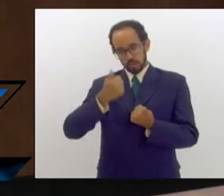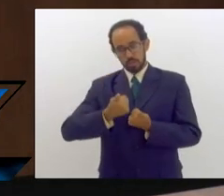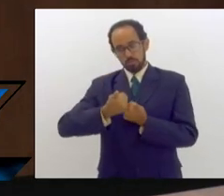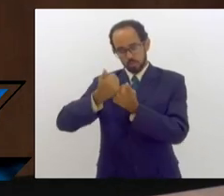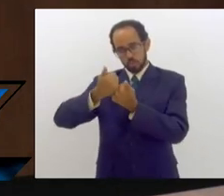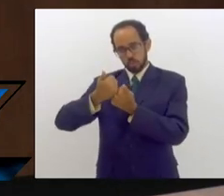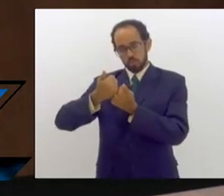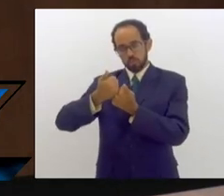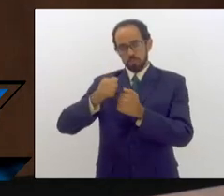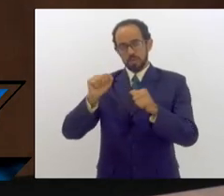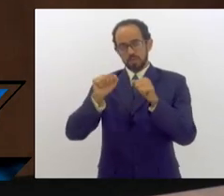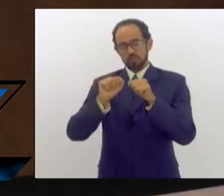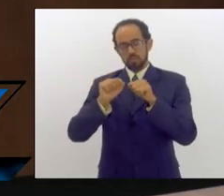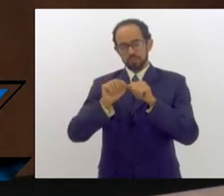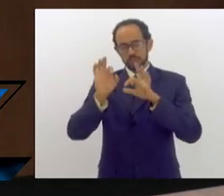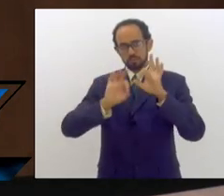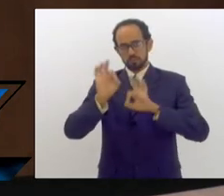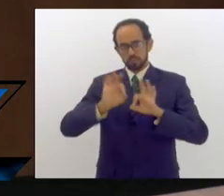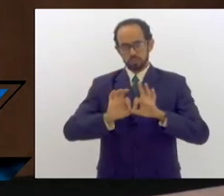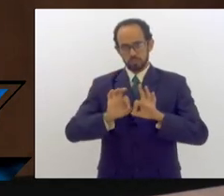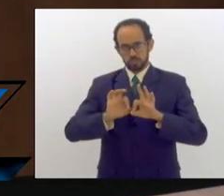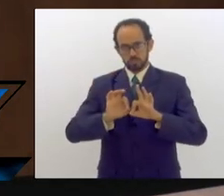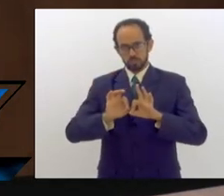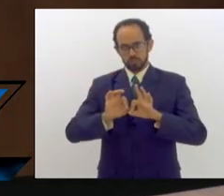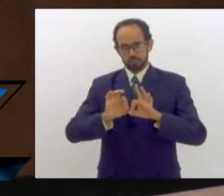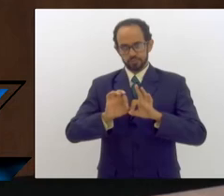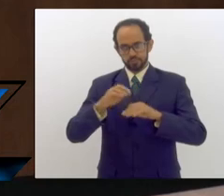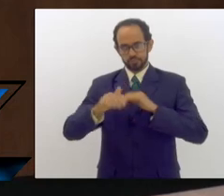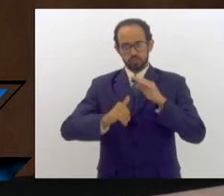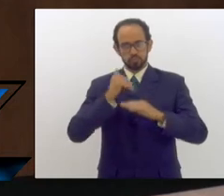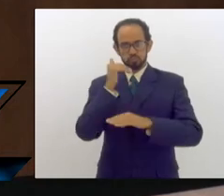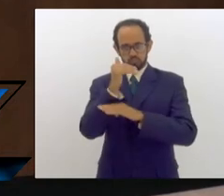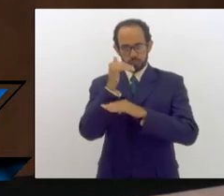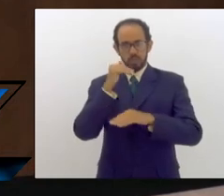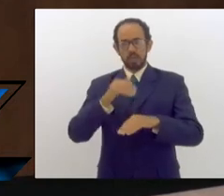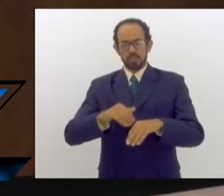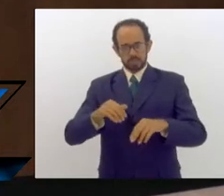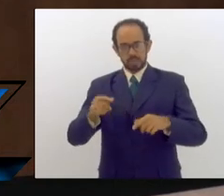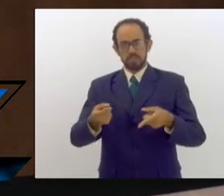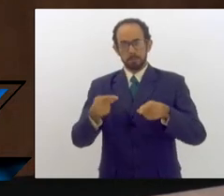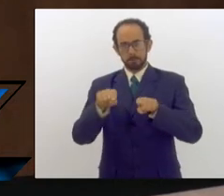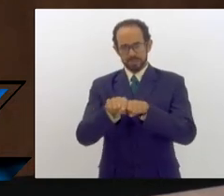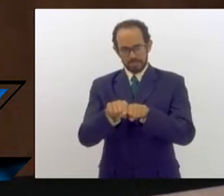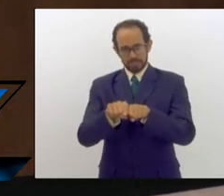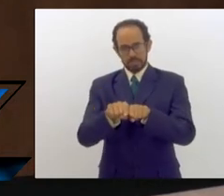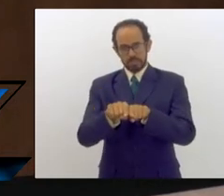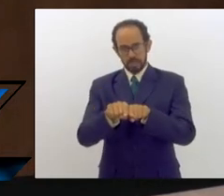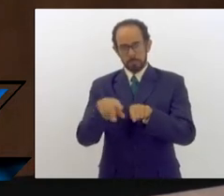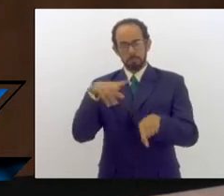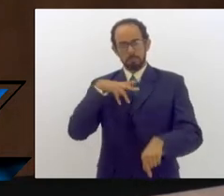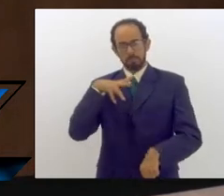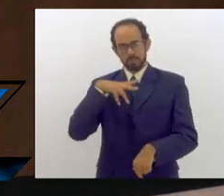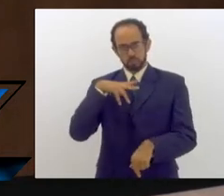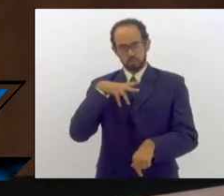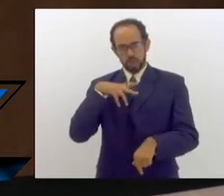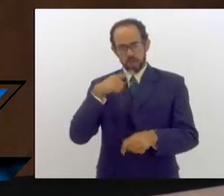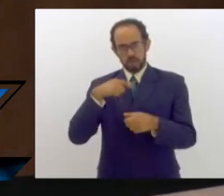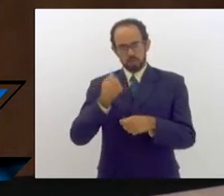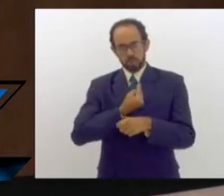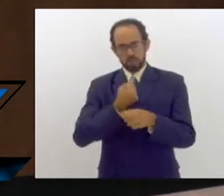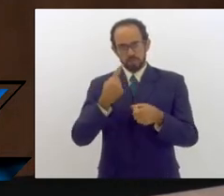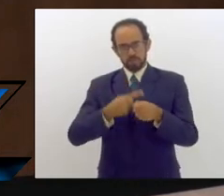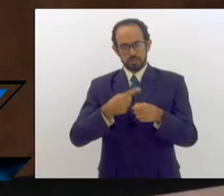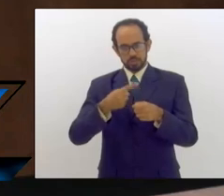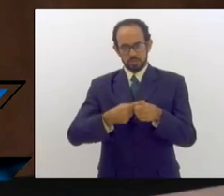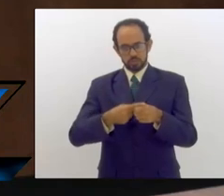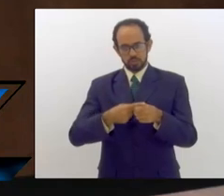que esse projeto fosse exitoso na Parceria privada lá na cidade dizer da